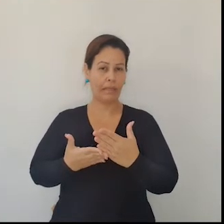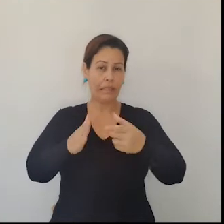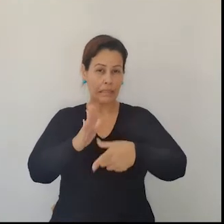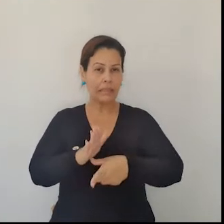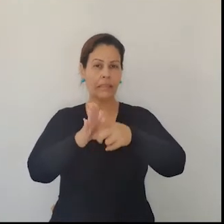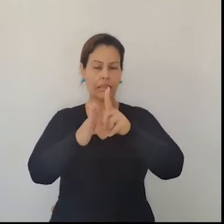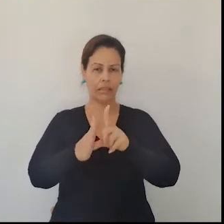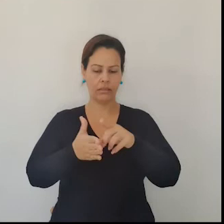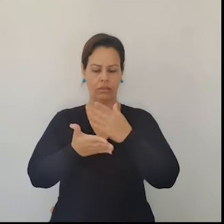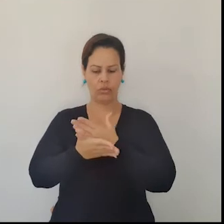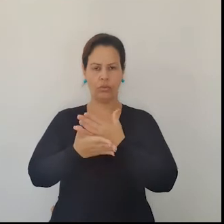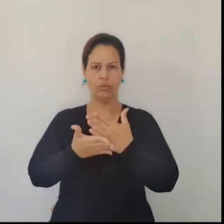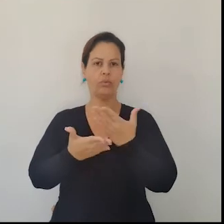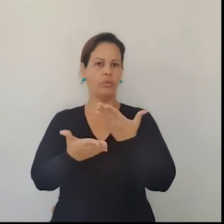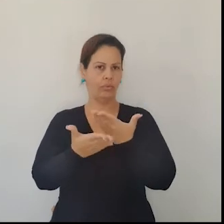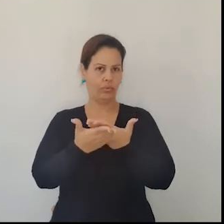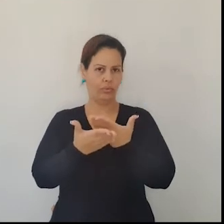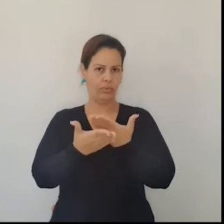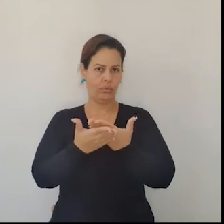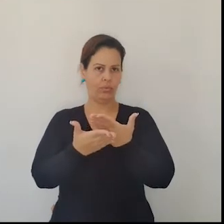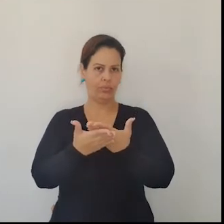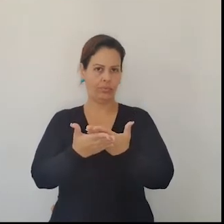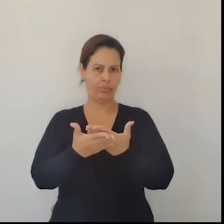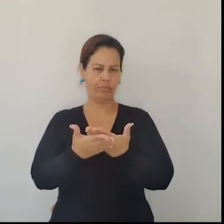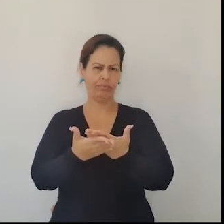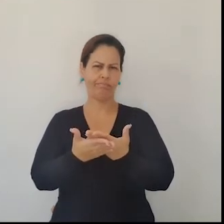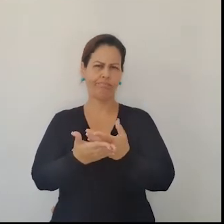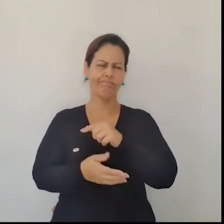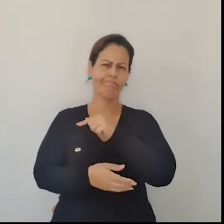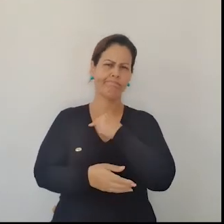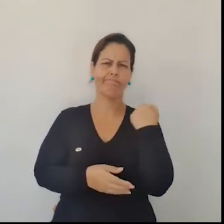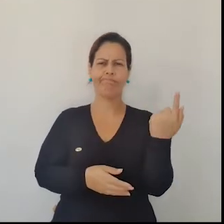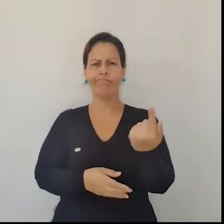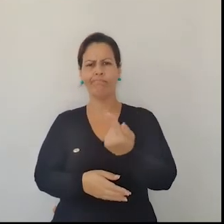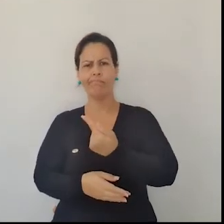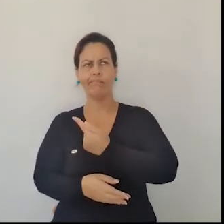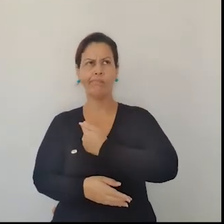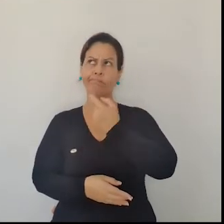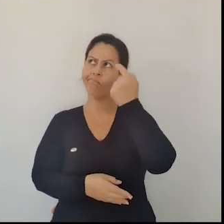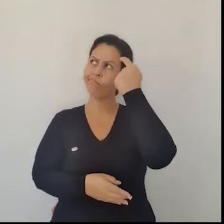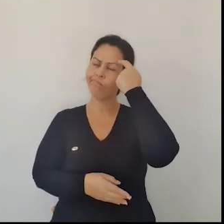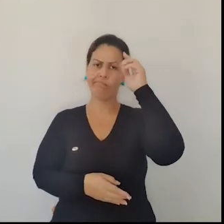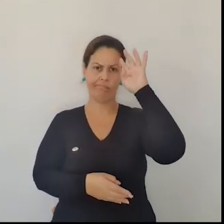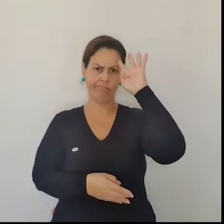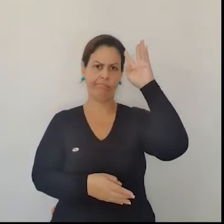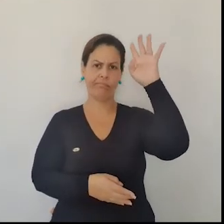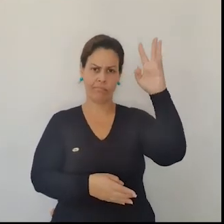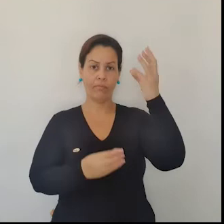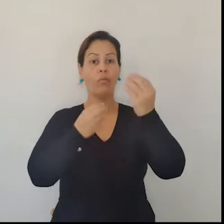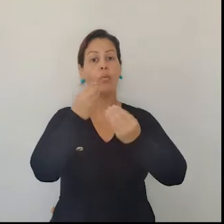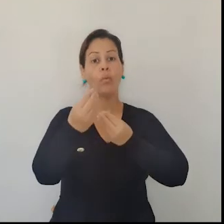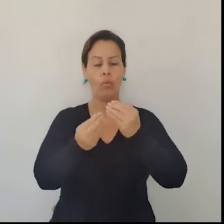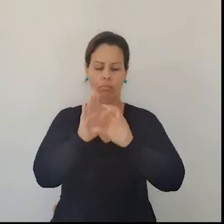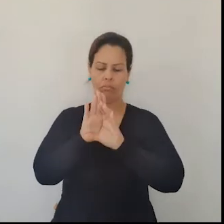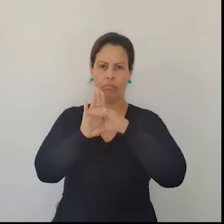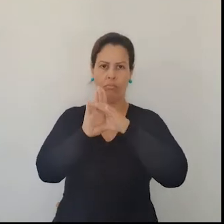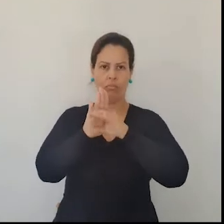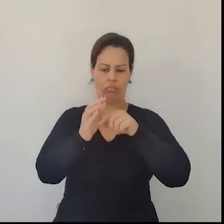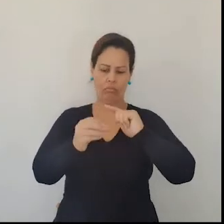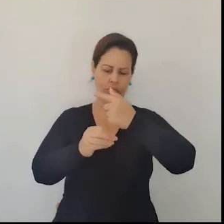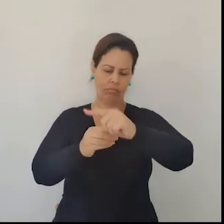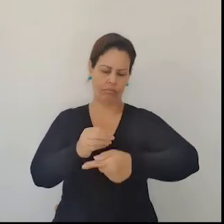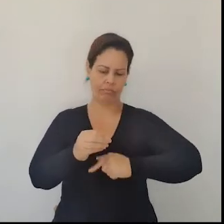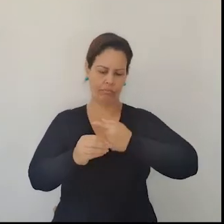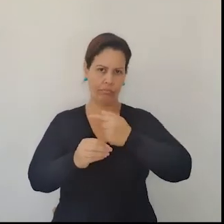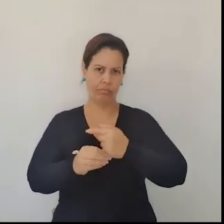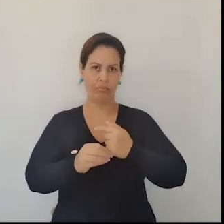Para começar, eu queria dizer que antes da gente iniciar esse estudo, vamos fazer uma breve viagem para